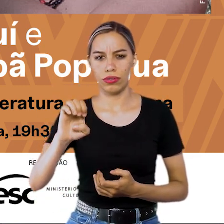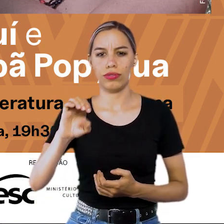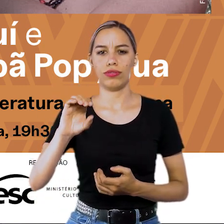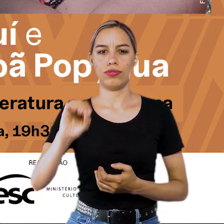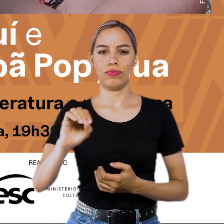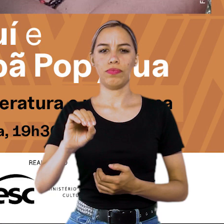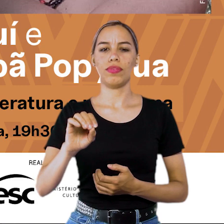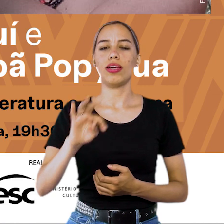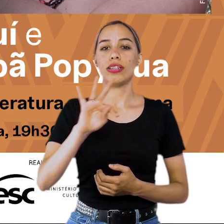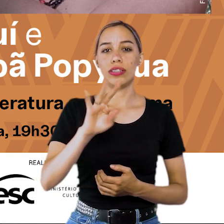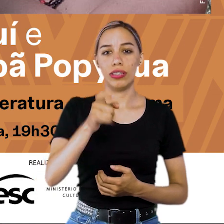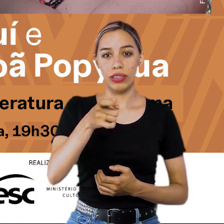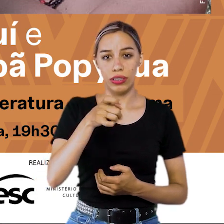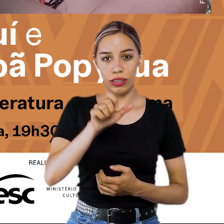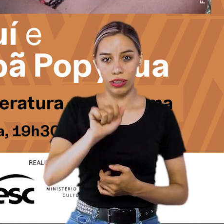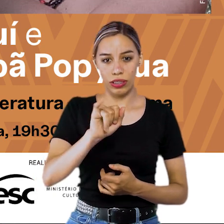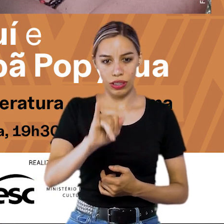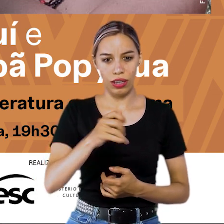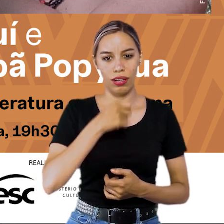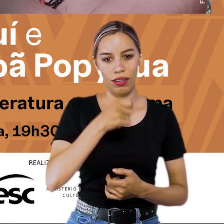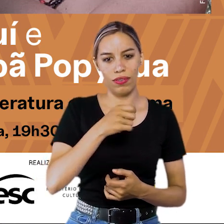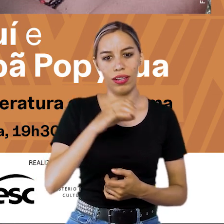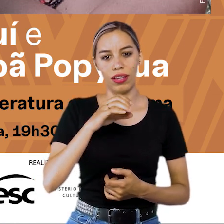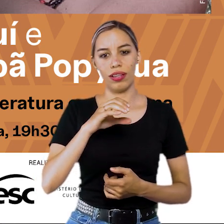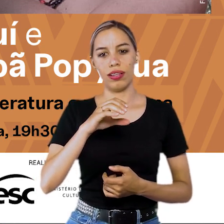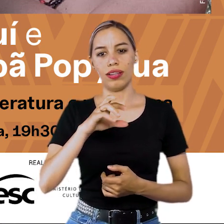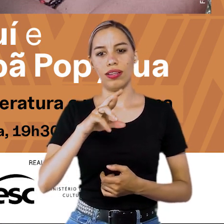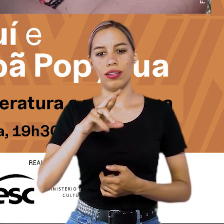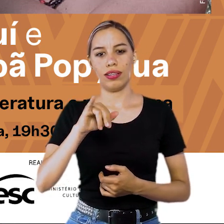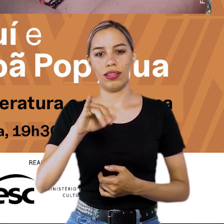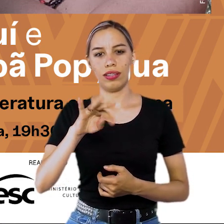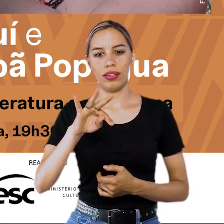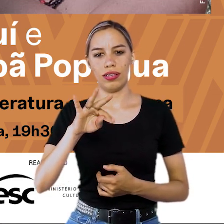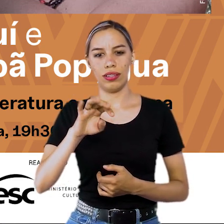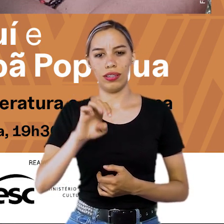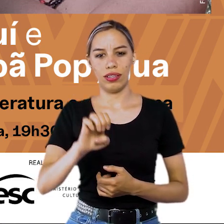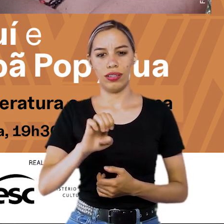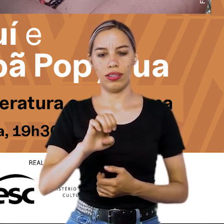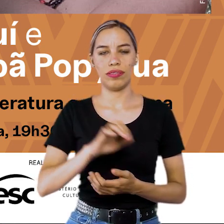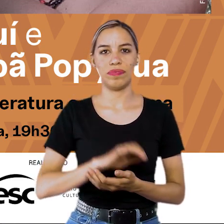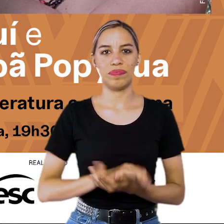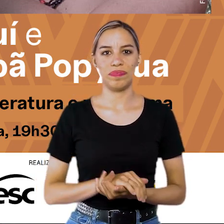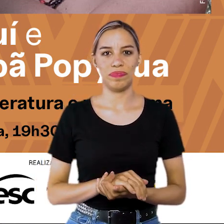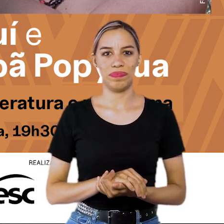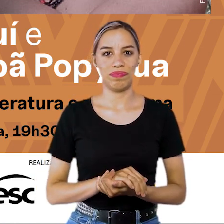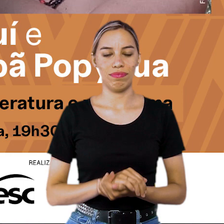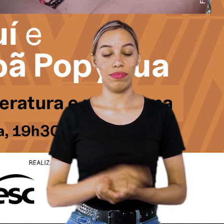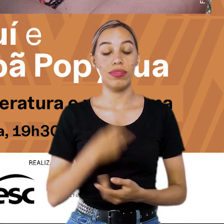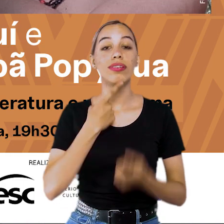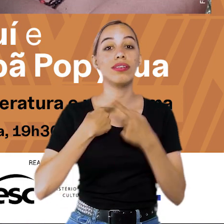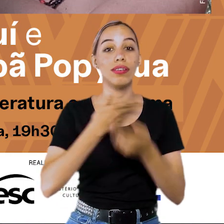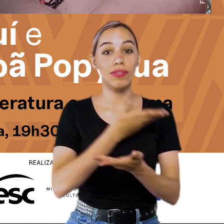Suruí e mediação de Cris Tacuá. Desejamos a vocês um ótimo encontro.